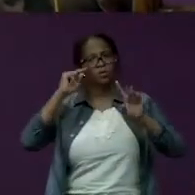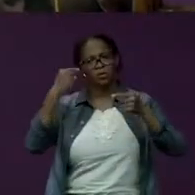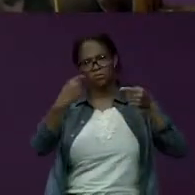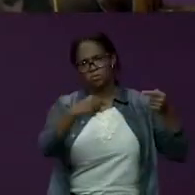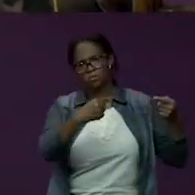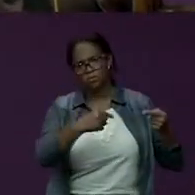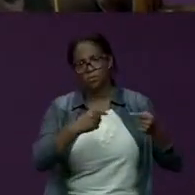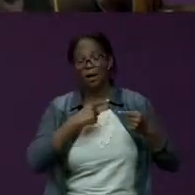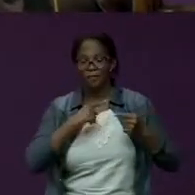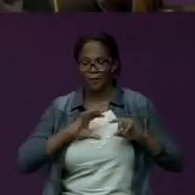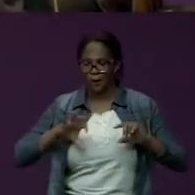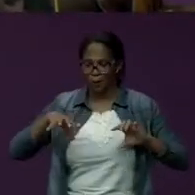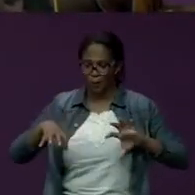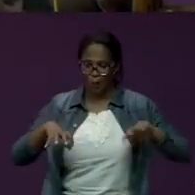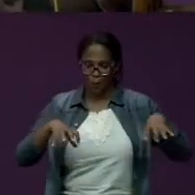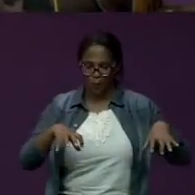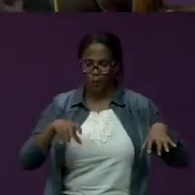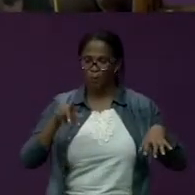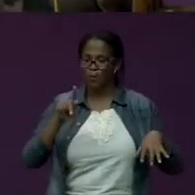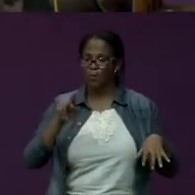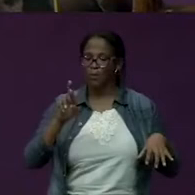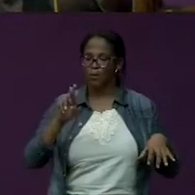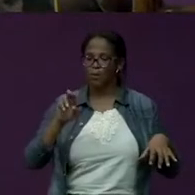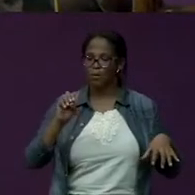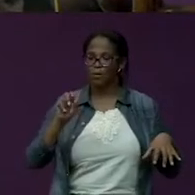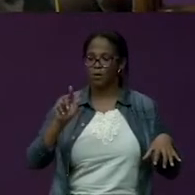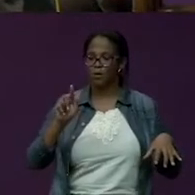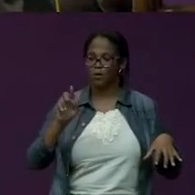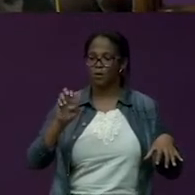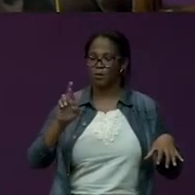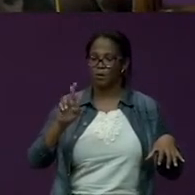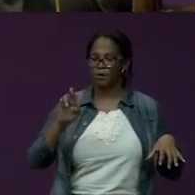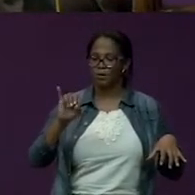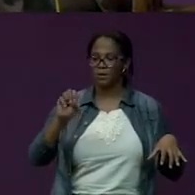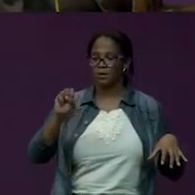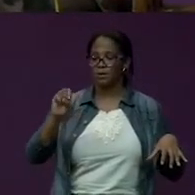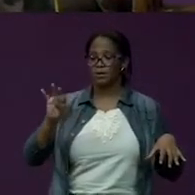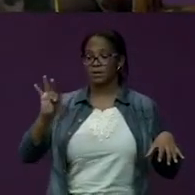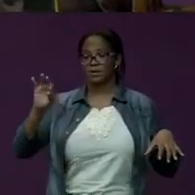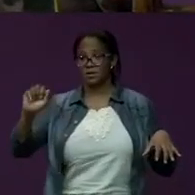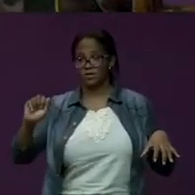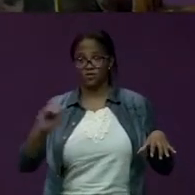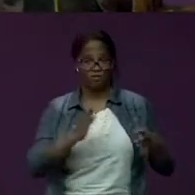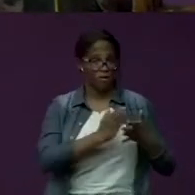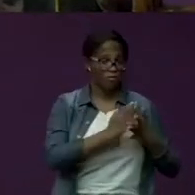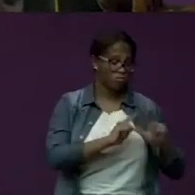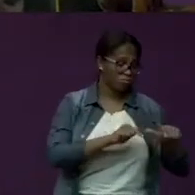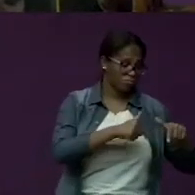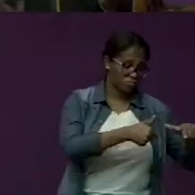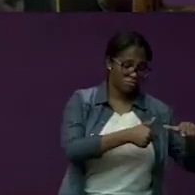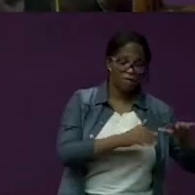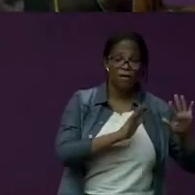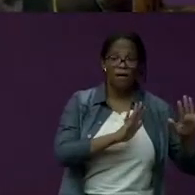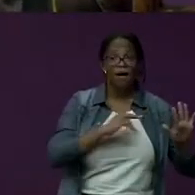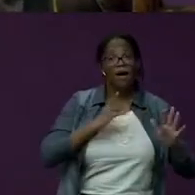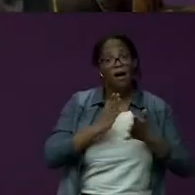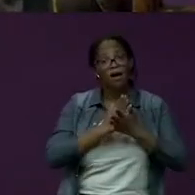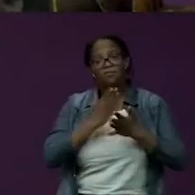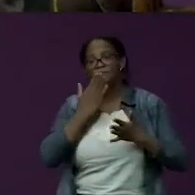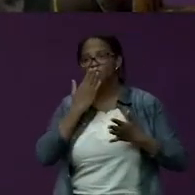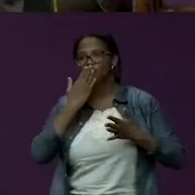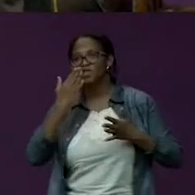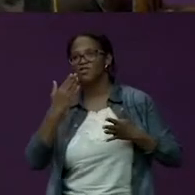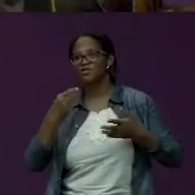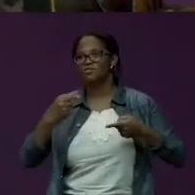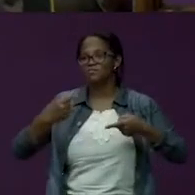campo progressista, no campo de esquerda. Né, alguns esperam isso, né, quer dizer, não um partido, mas